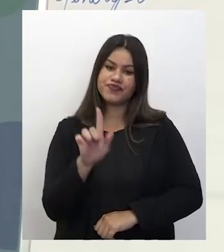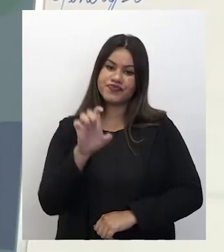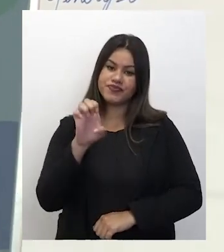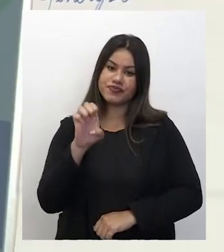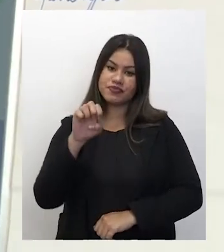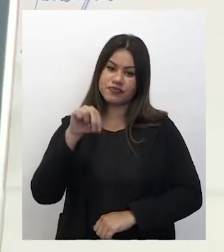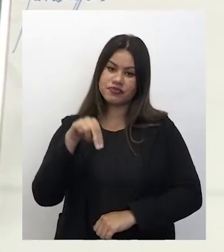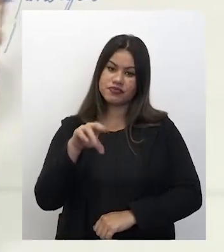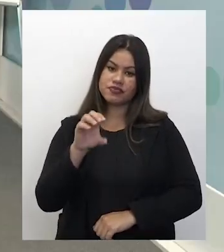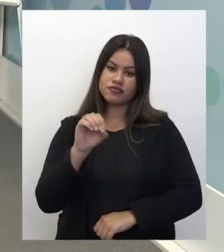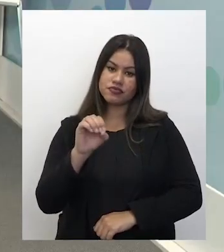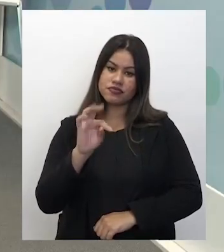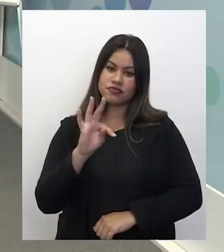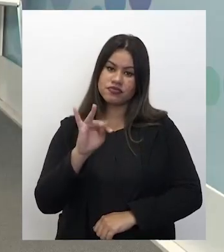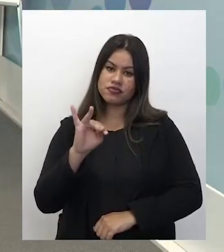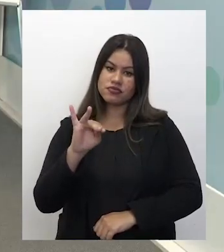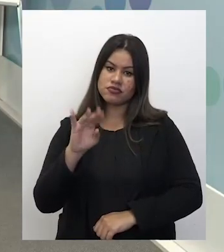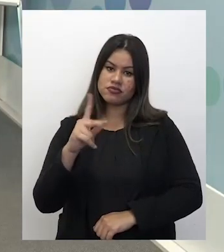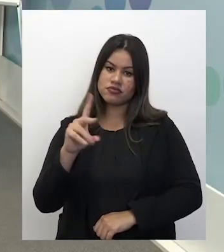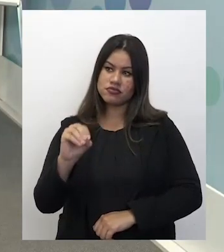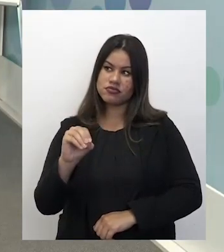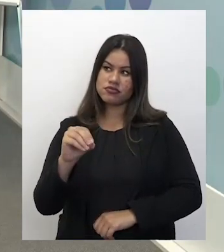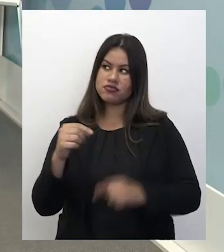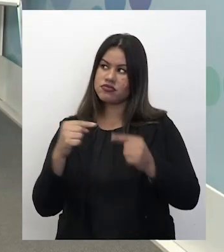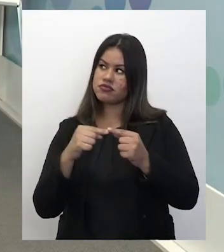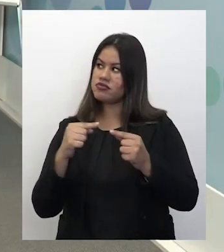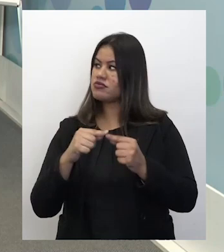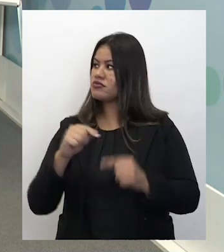falo de azão,